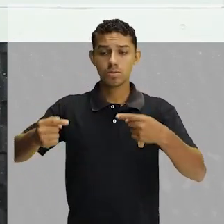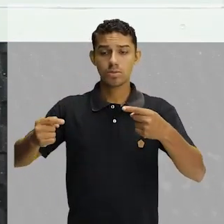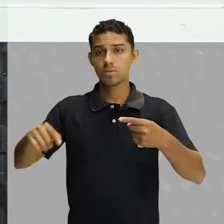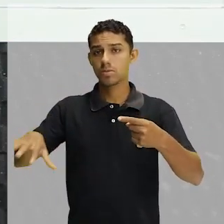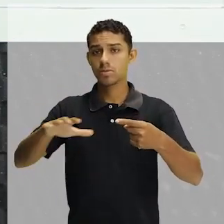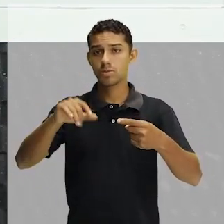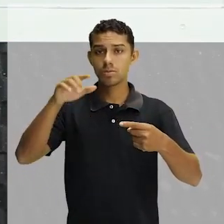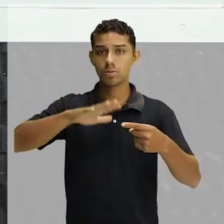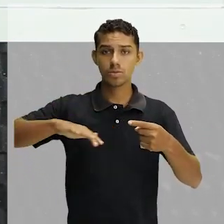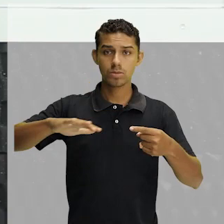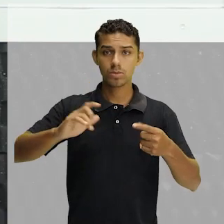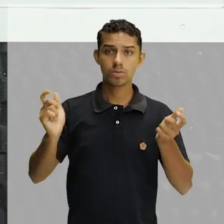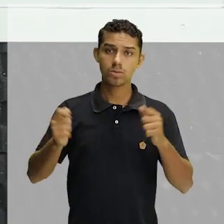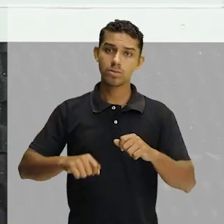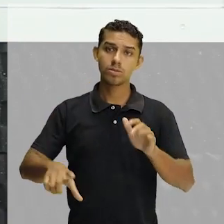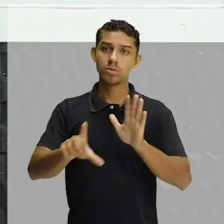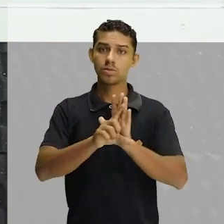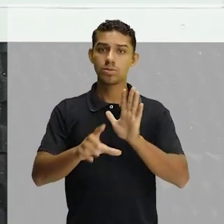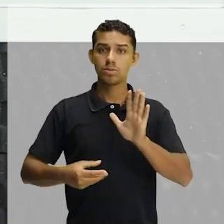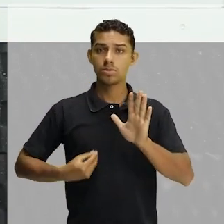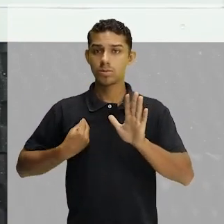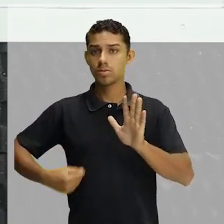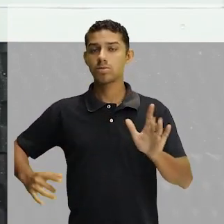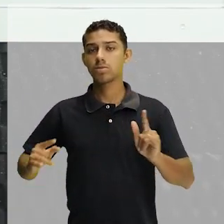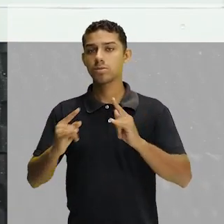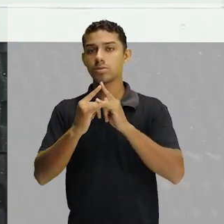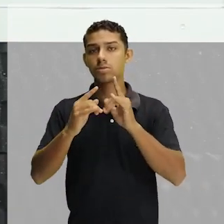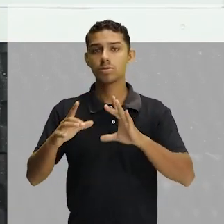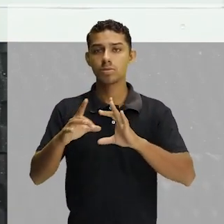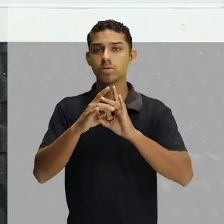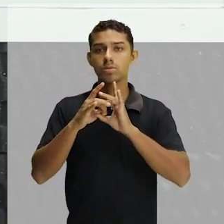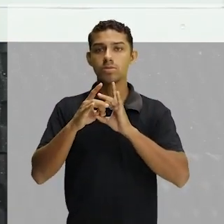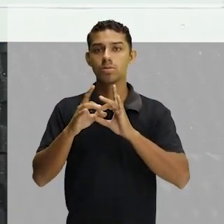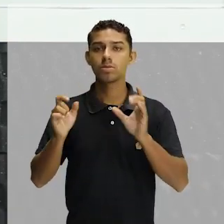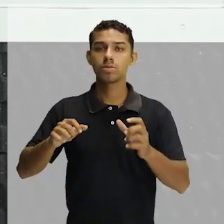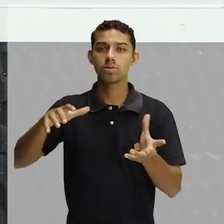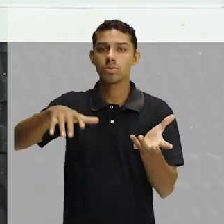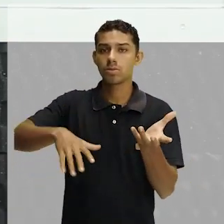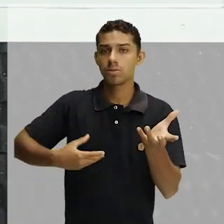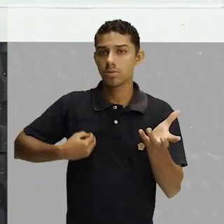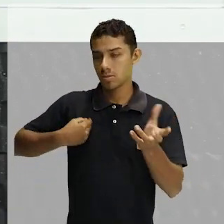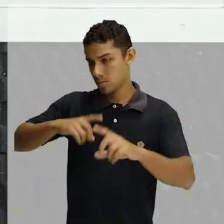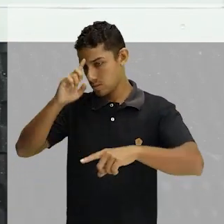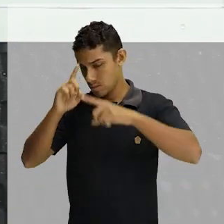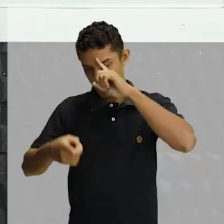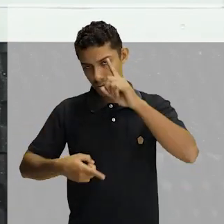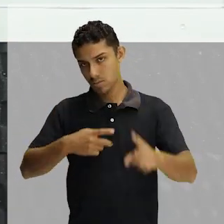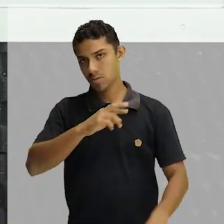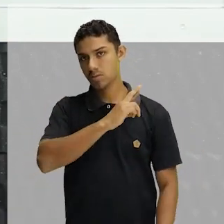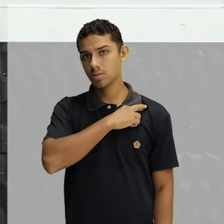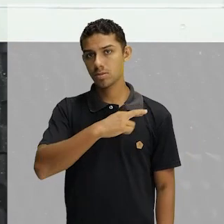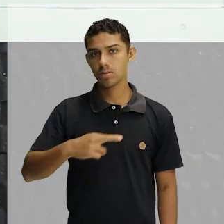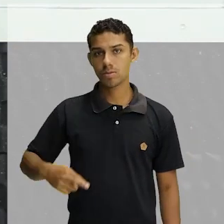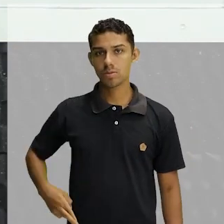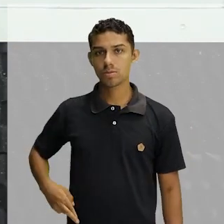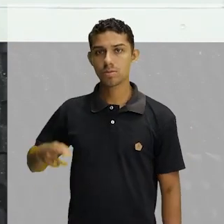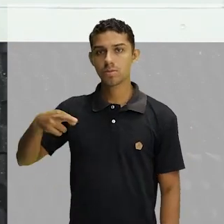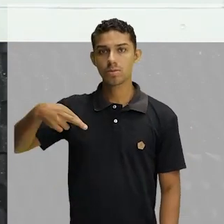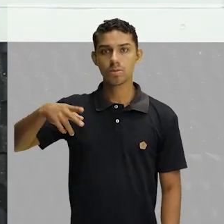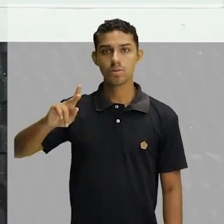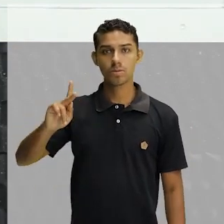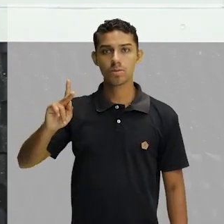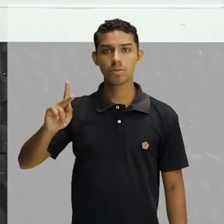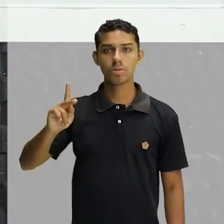estado enquanto instituição que vai regular a nossa vida coletiva na polis. Então,